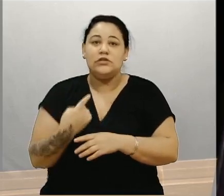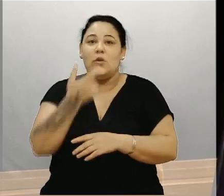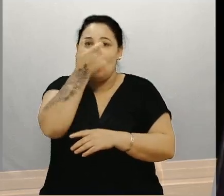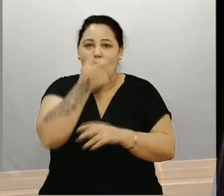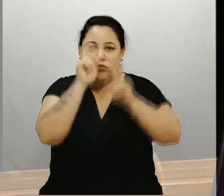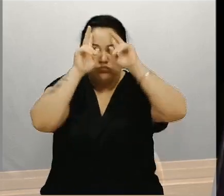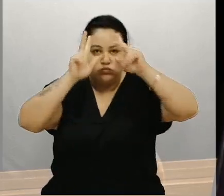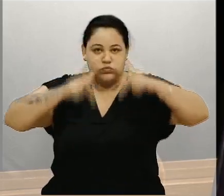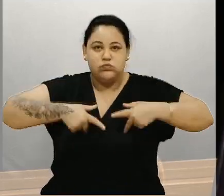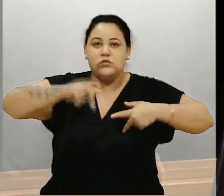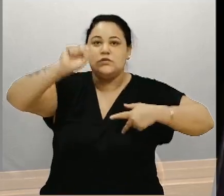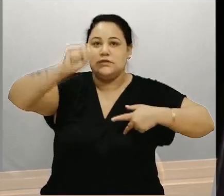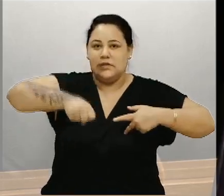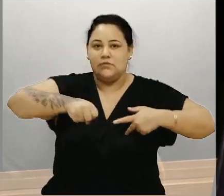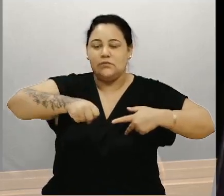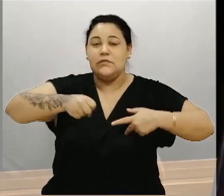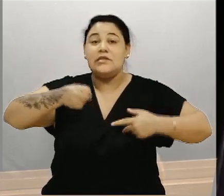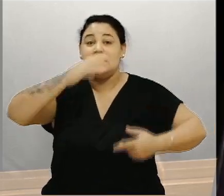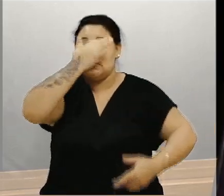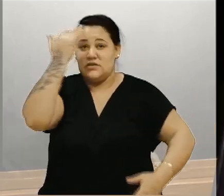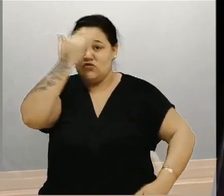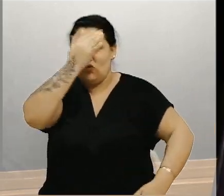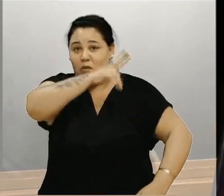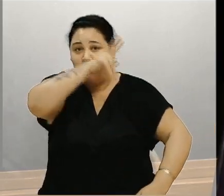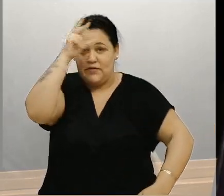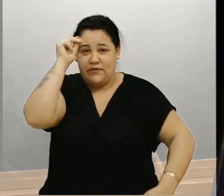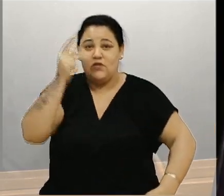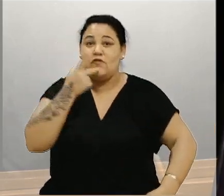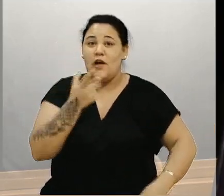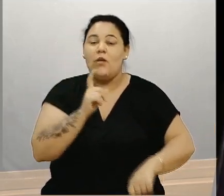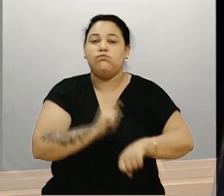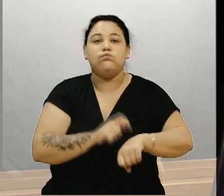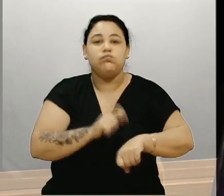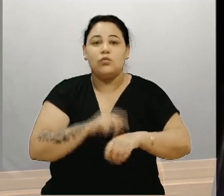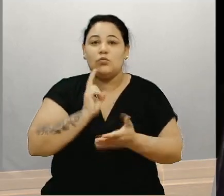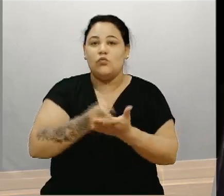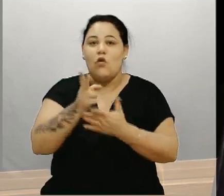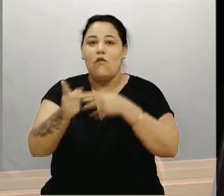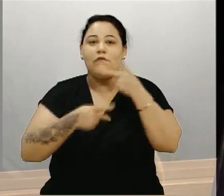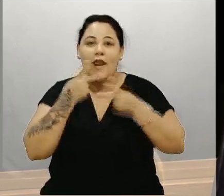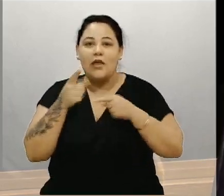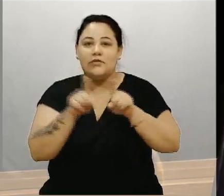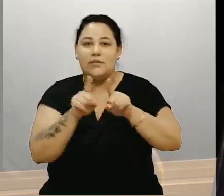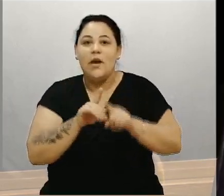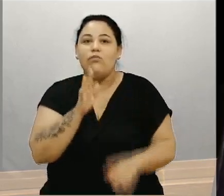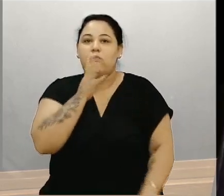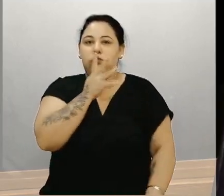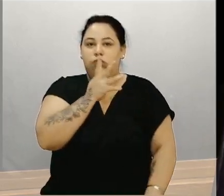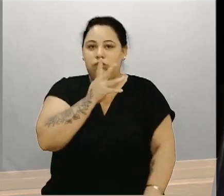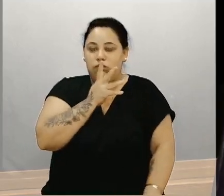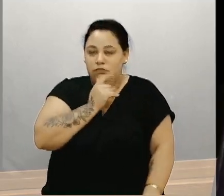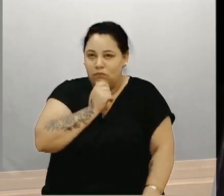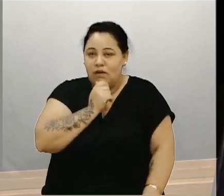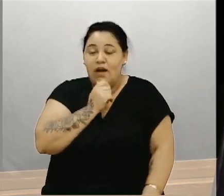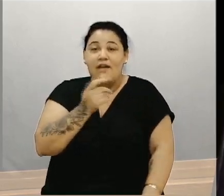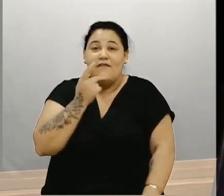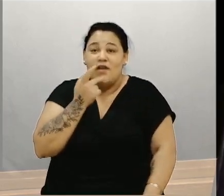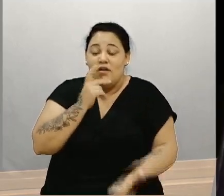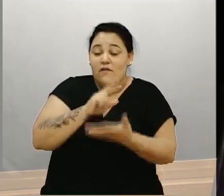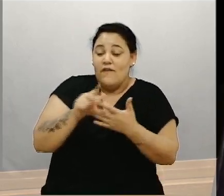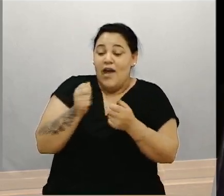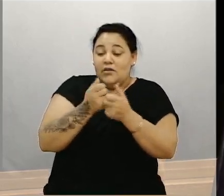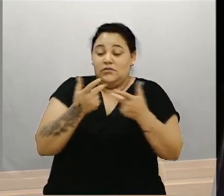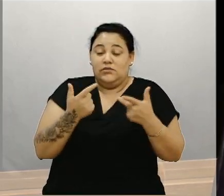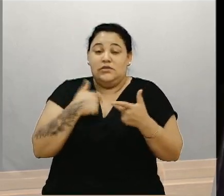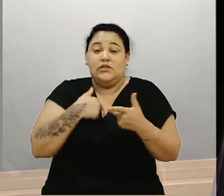sim, se o prefeito o tempo inteiro falou desta demora, e foi em várias situações que eu